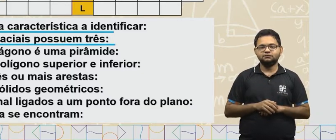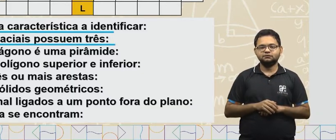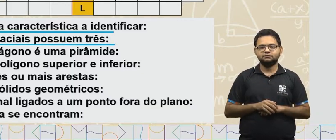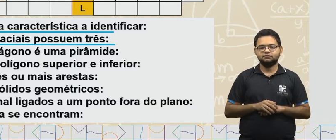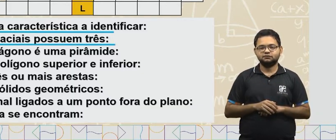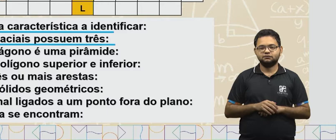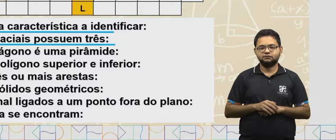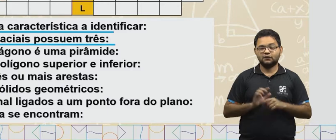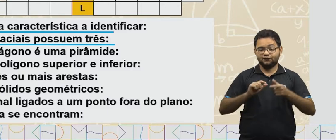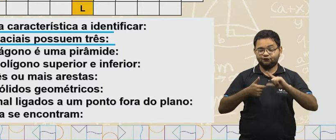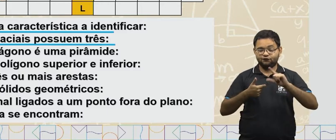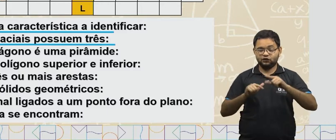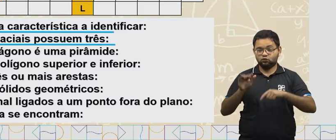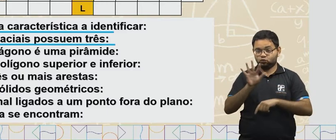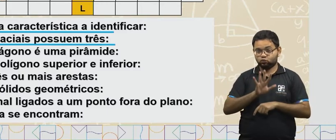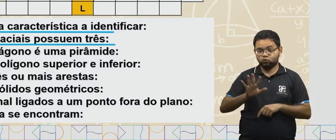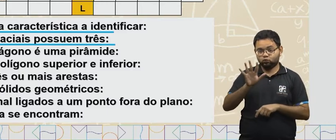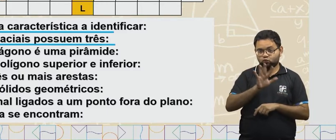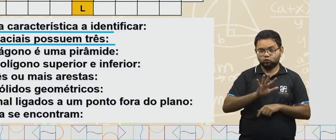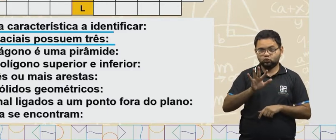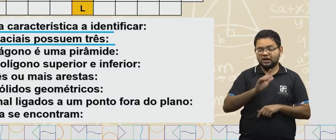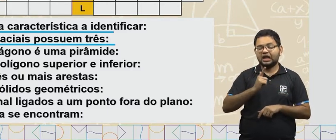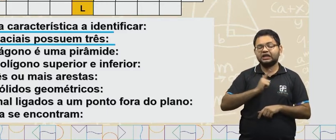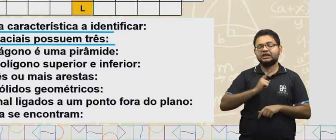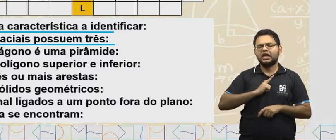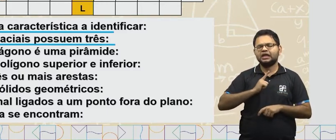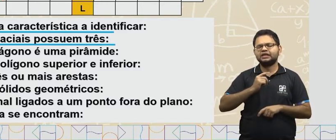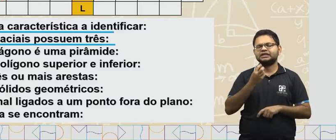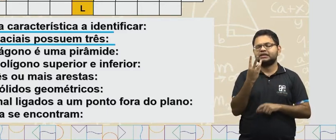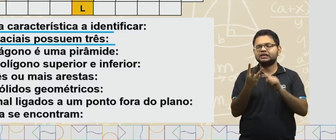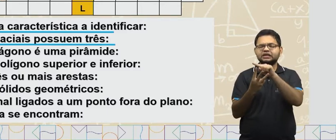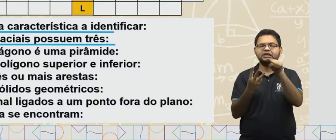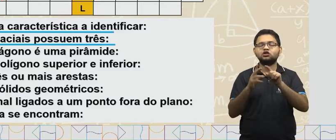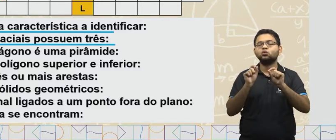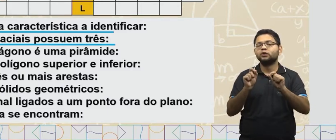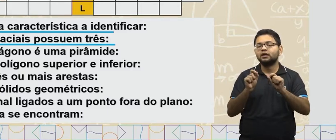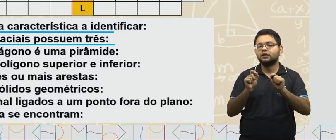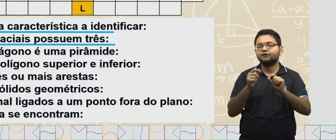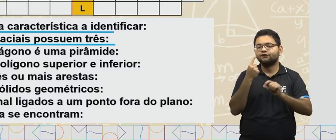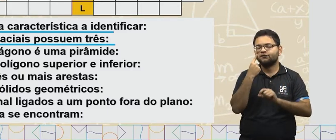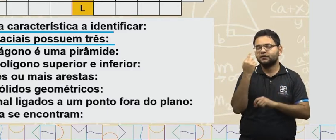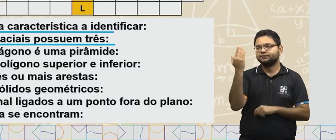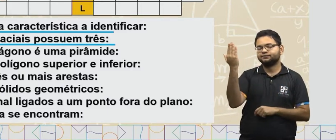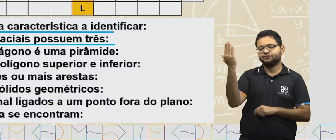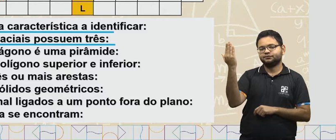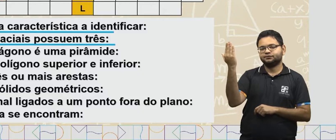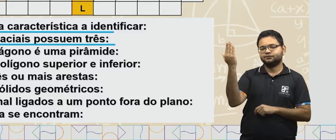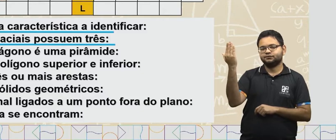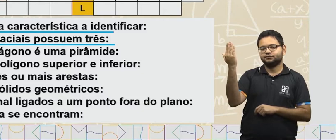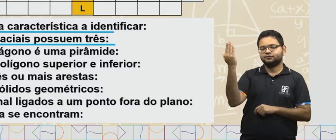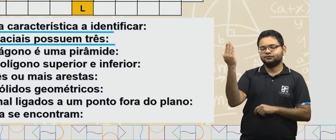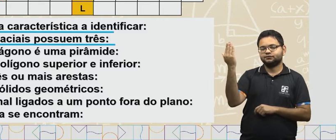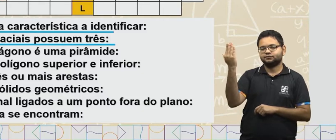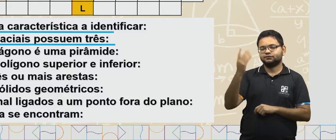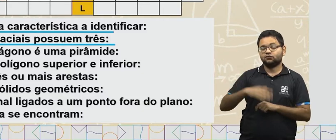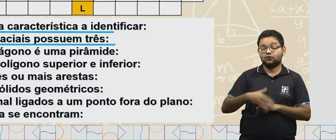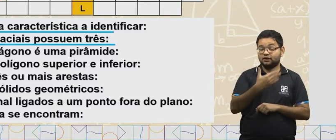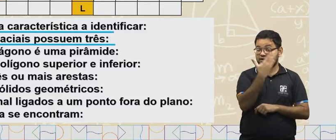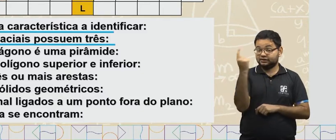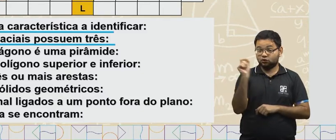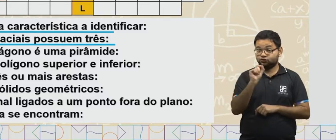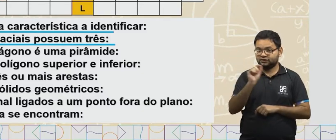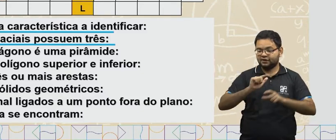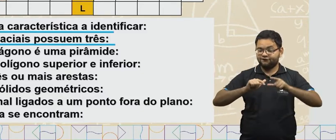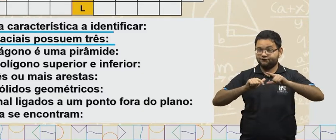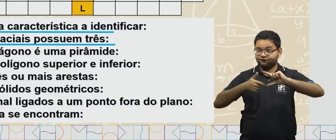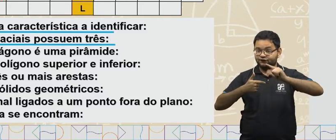geométricas espaciais possuem 3, e a resposta é dimensões. Não